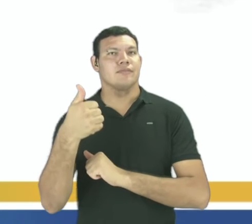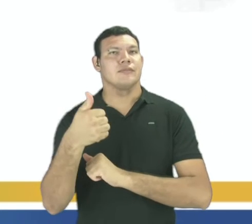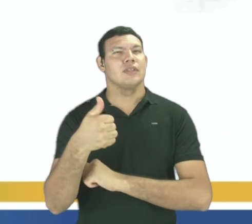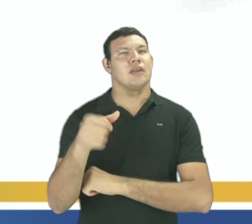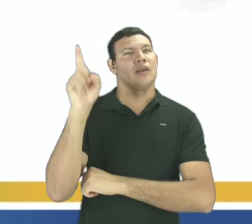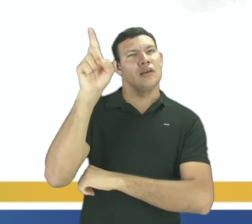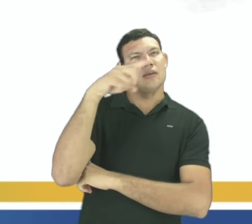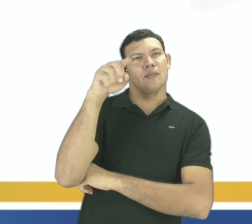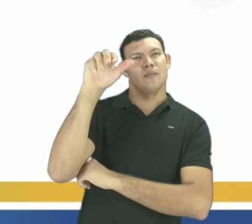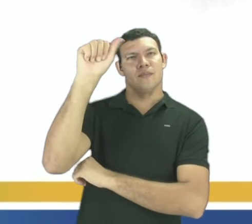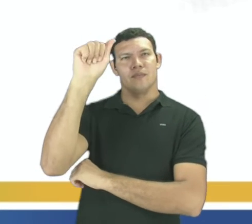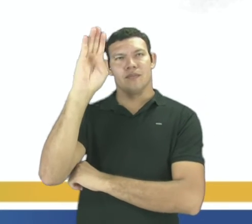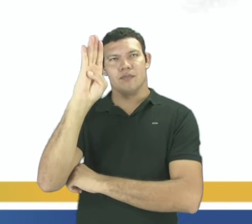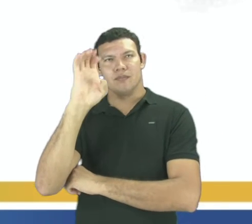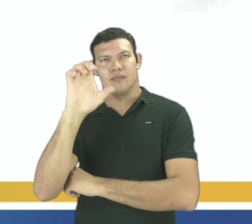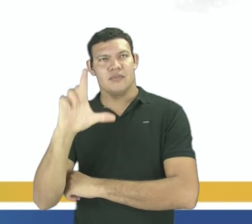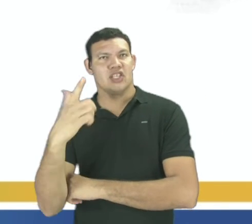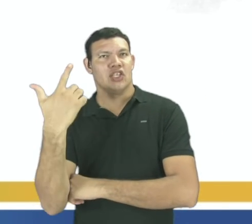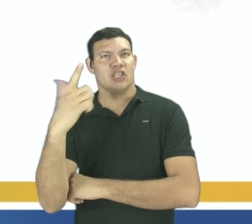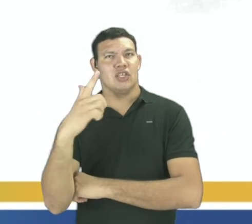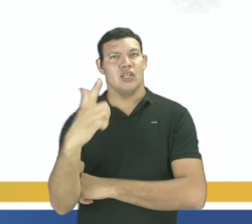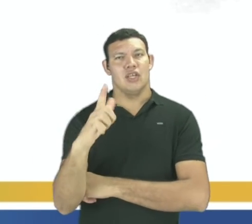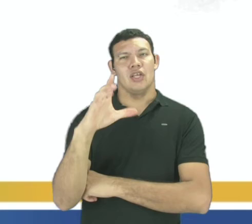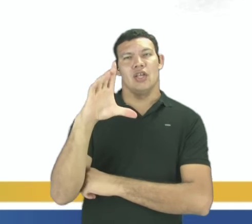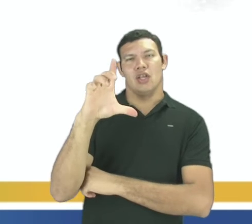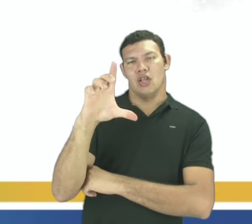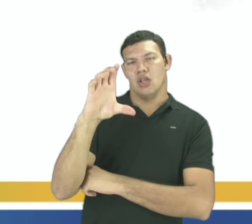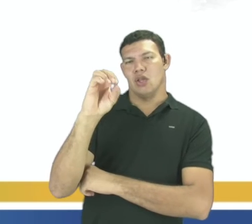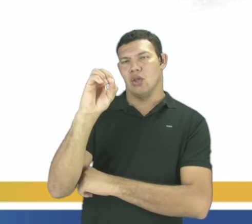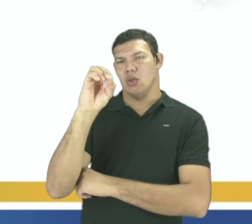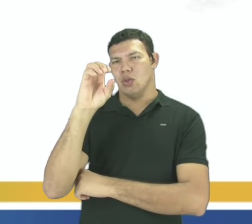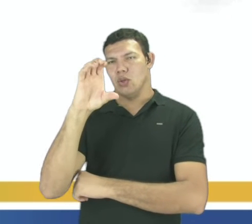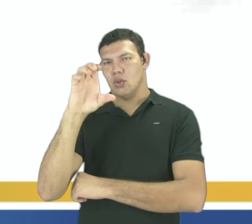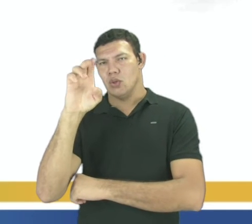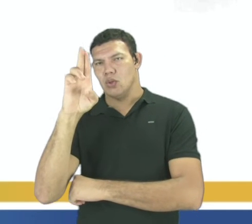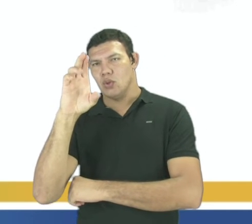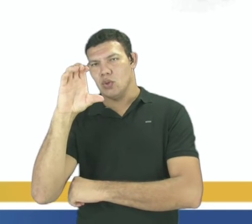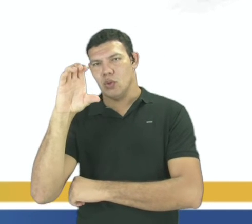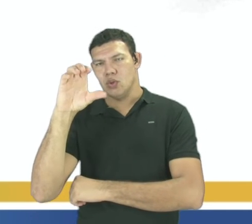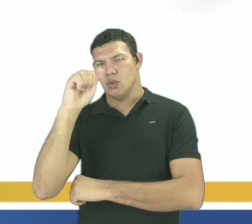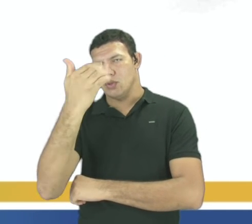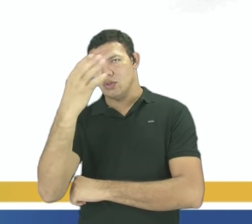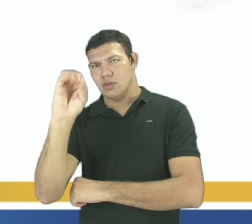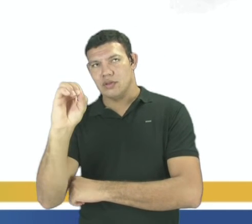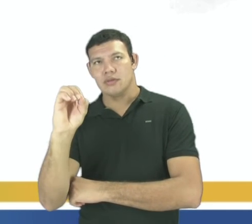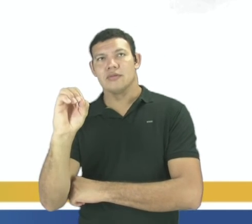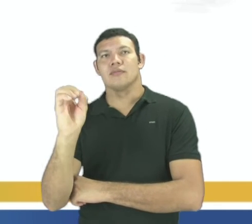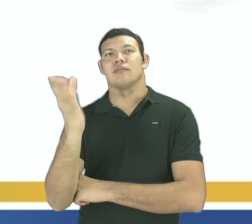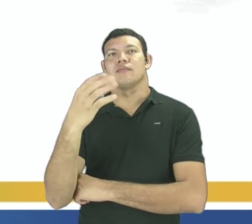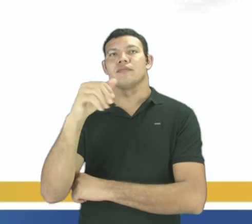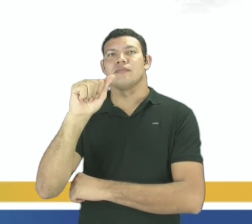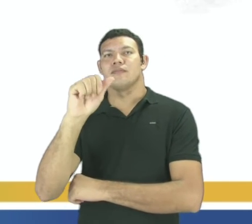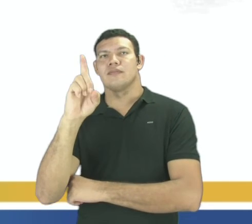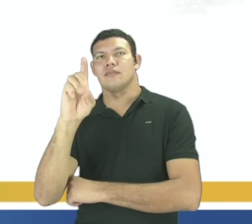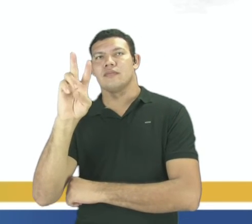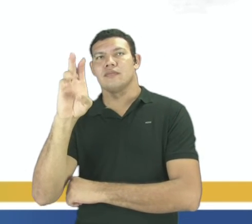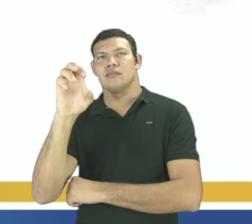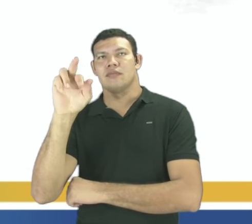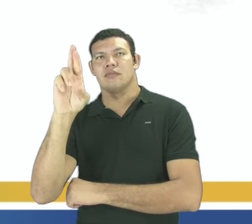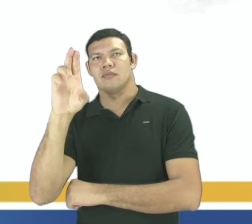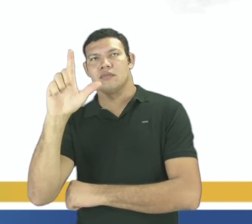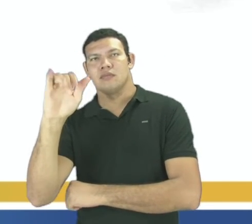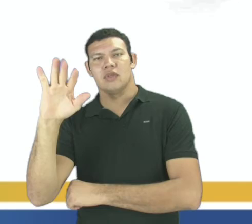Assinale a alternativa que não contém locução adverbial. Lembrando que locução adverbial é quando